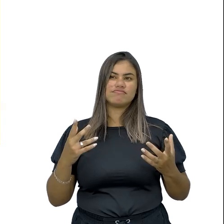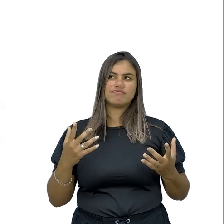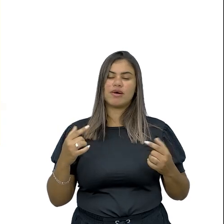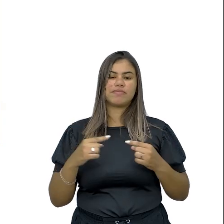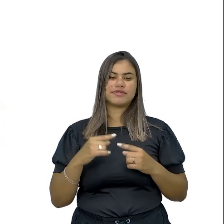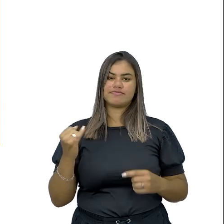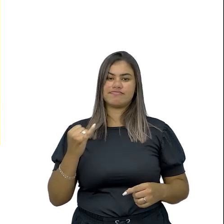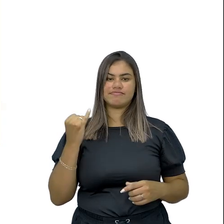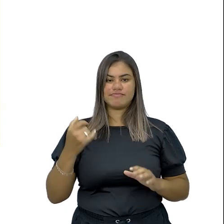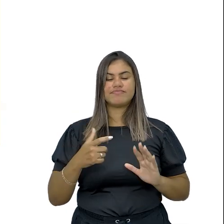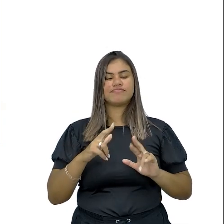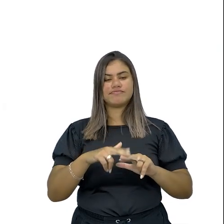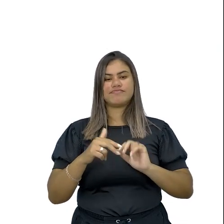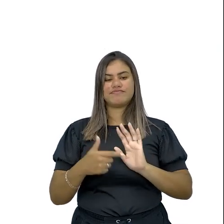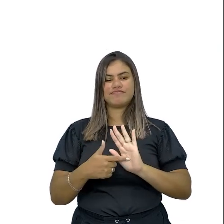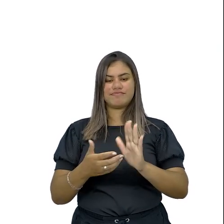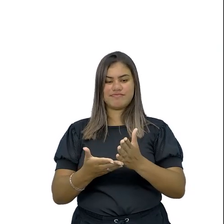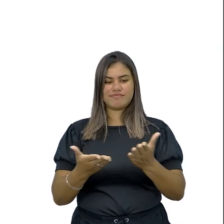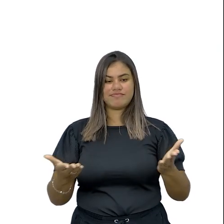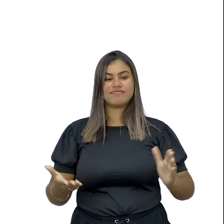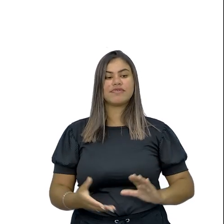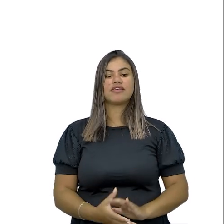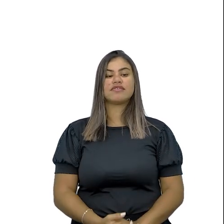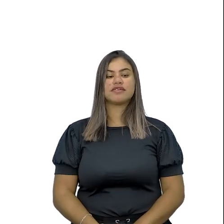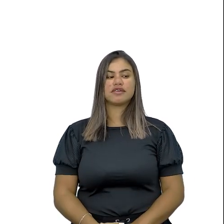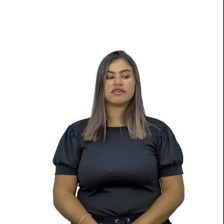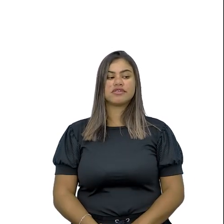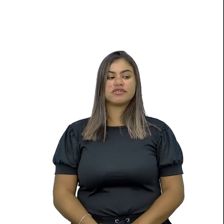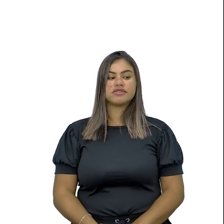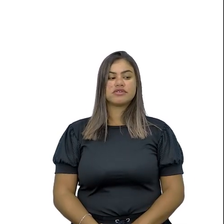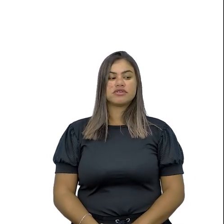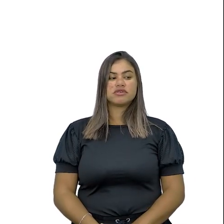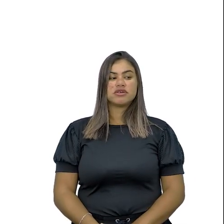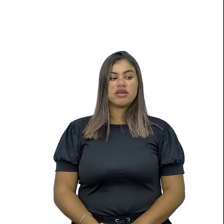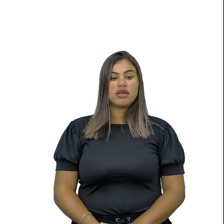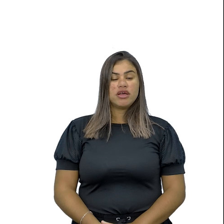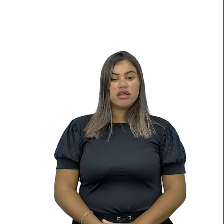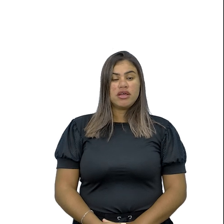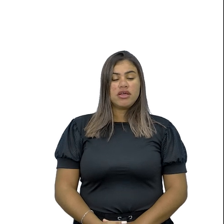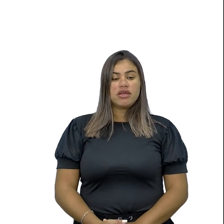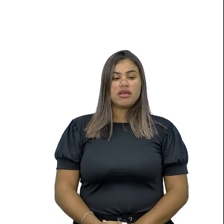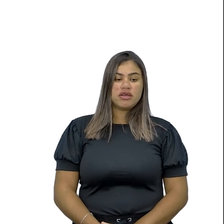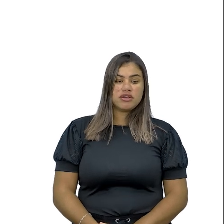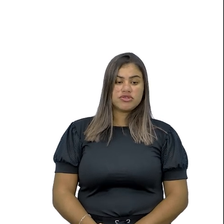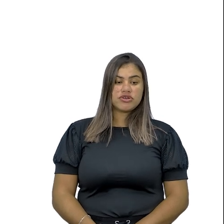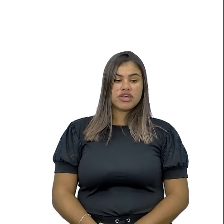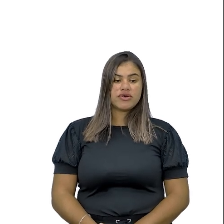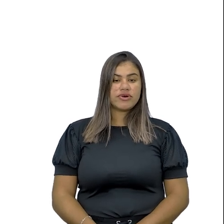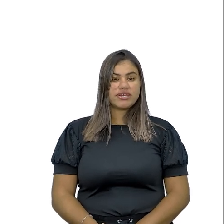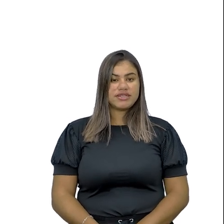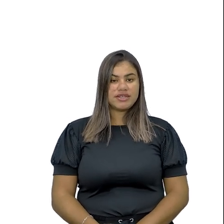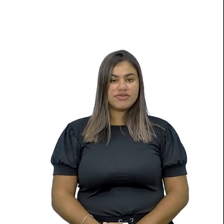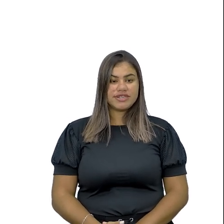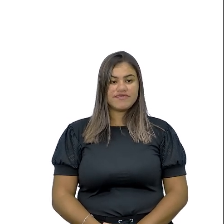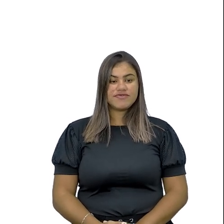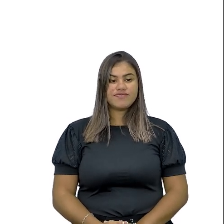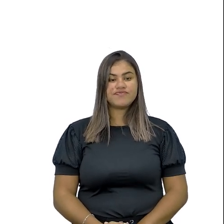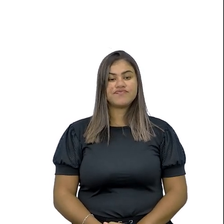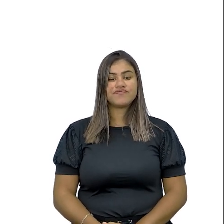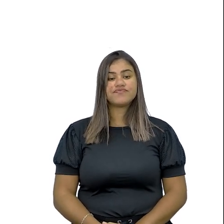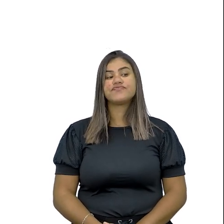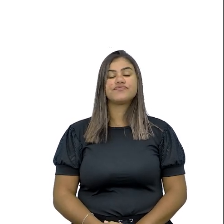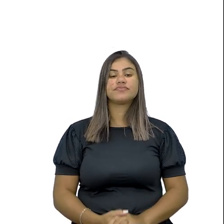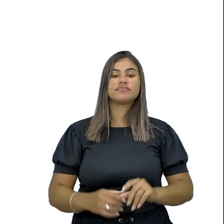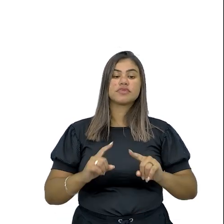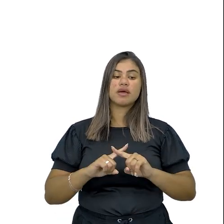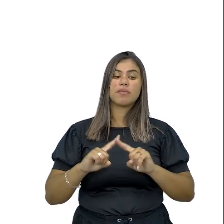que eu trouxe ela aqui agora para vocês, tá bem? E aí, então, pessoal, eu pensei, quais são os tipos de